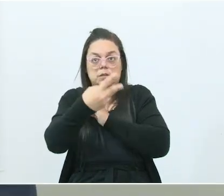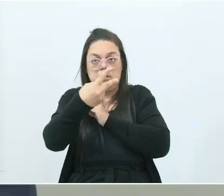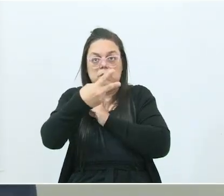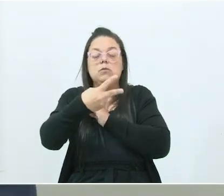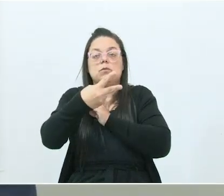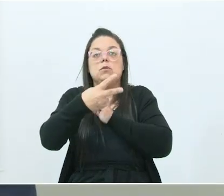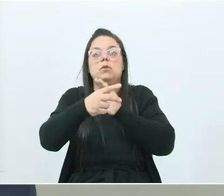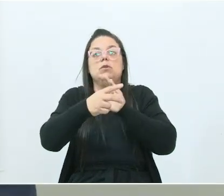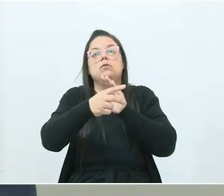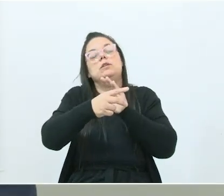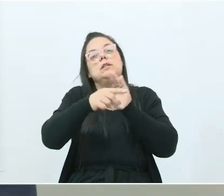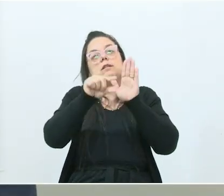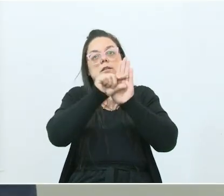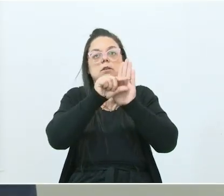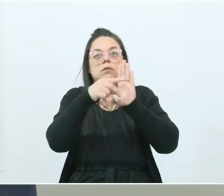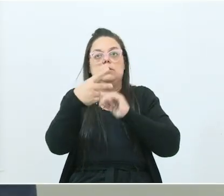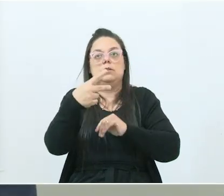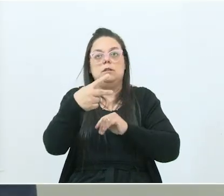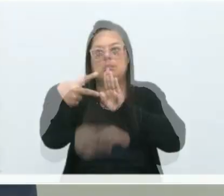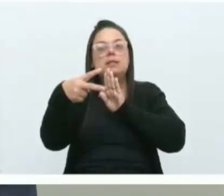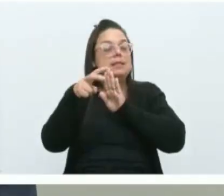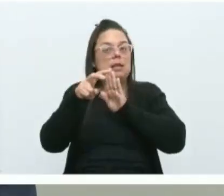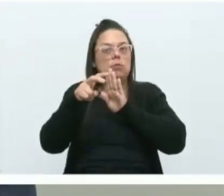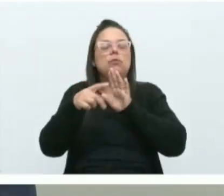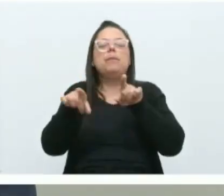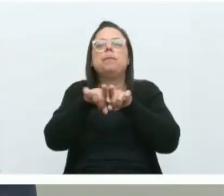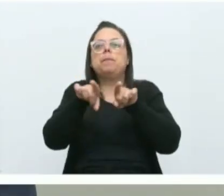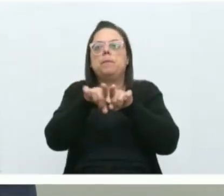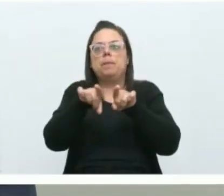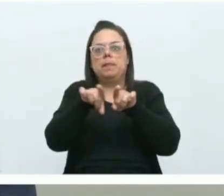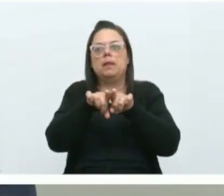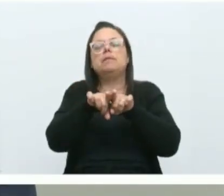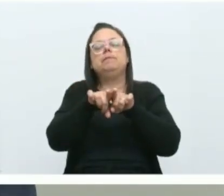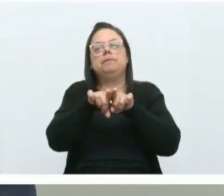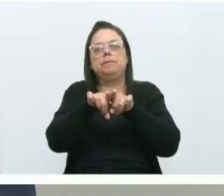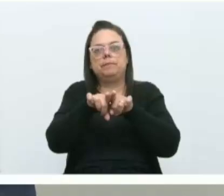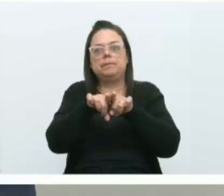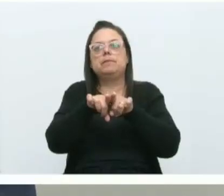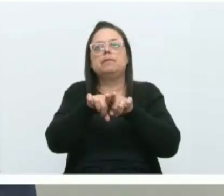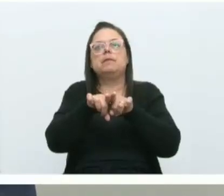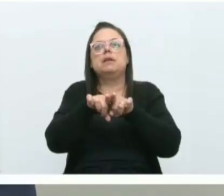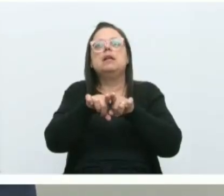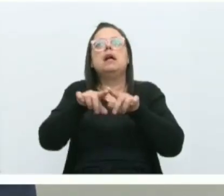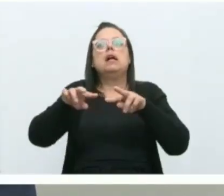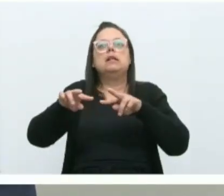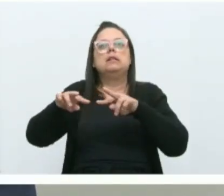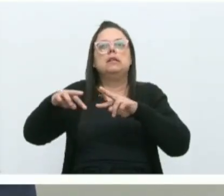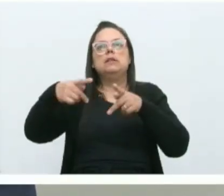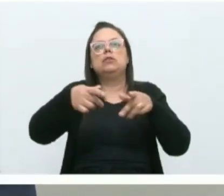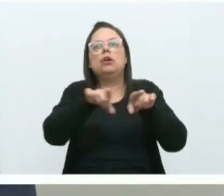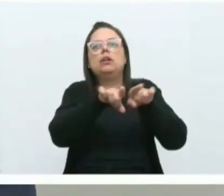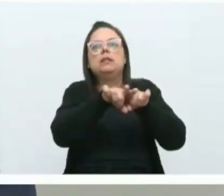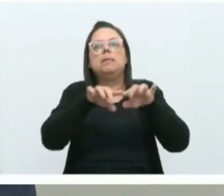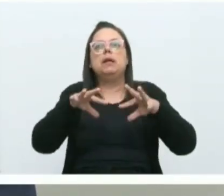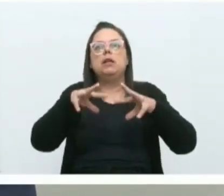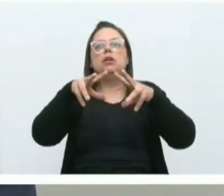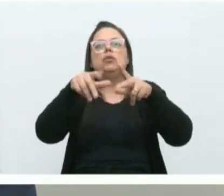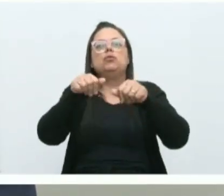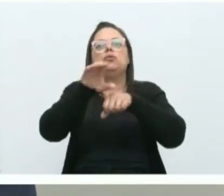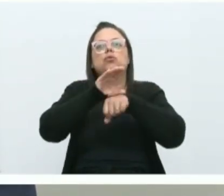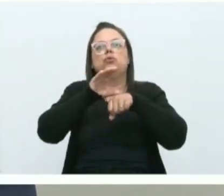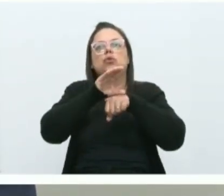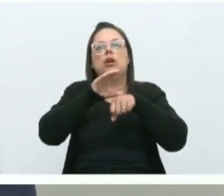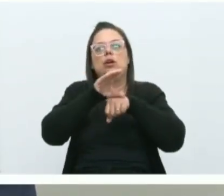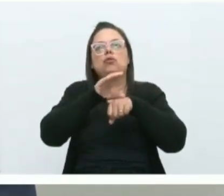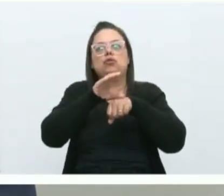inciso 2º, do ato das disposições constitucionais transitórias, todos consequentes da Constituição